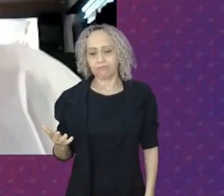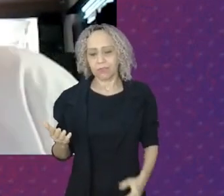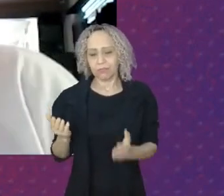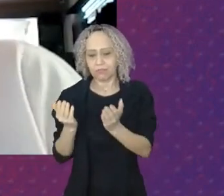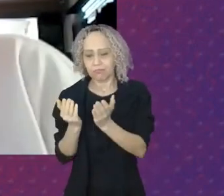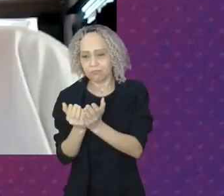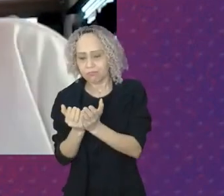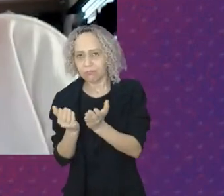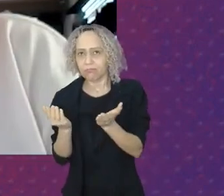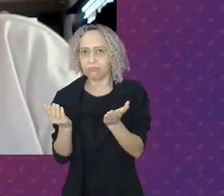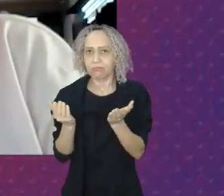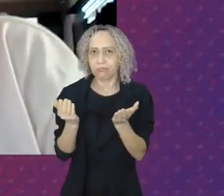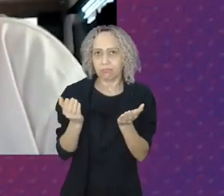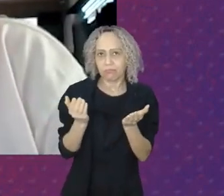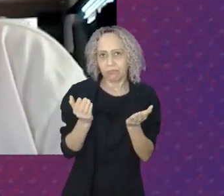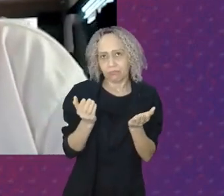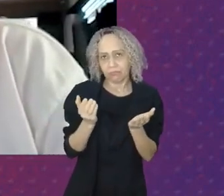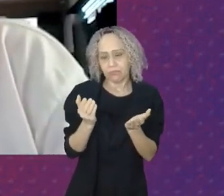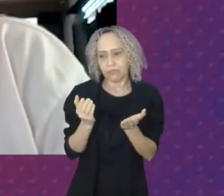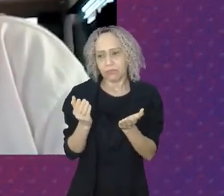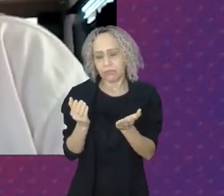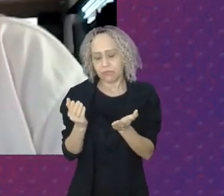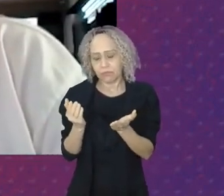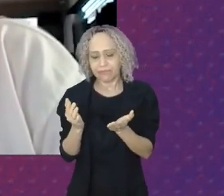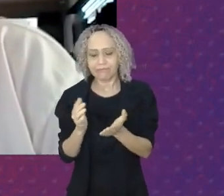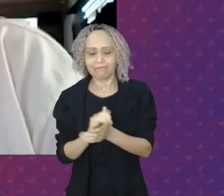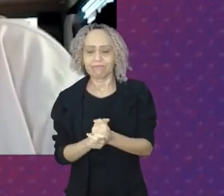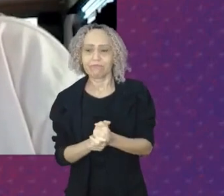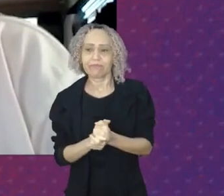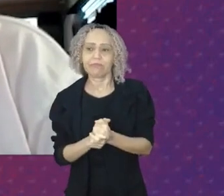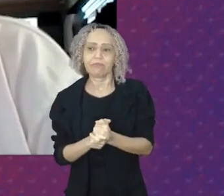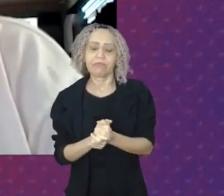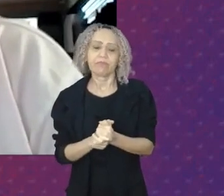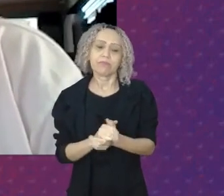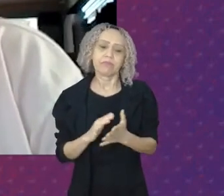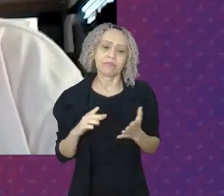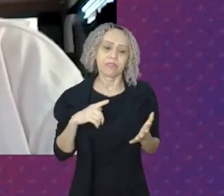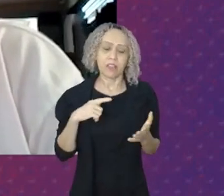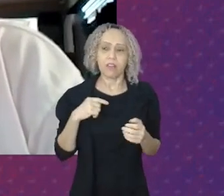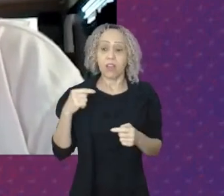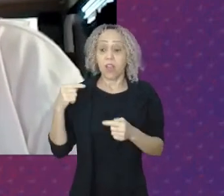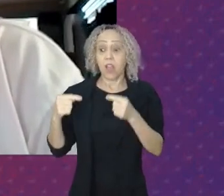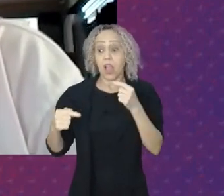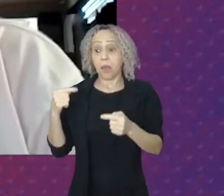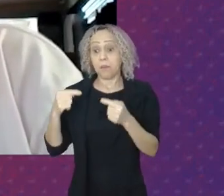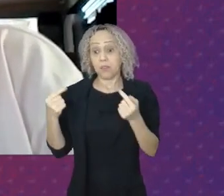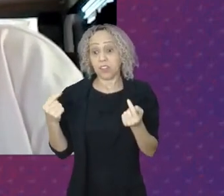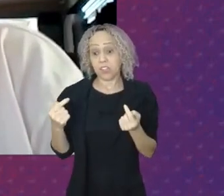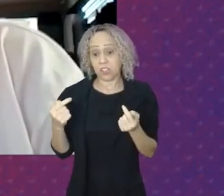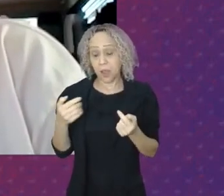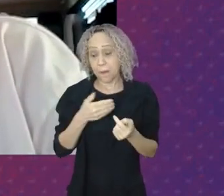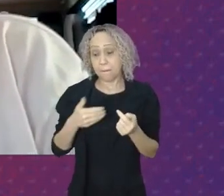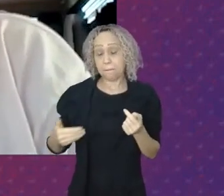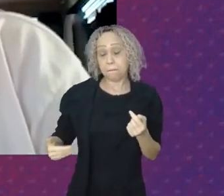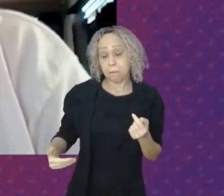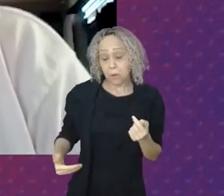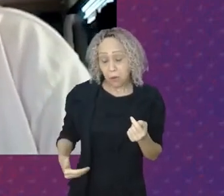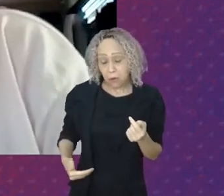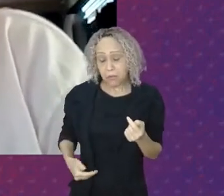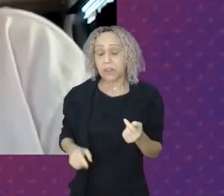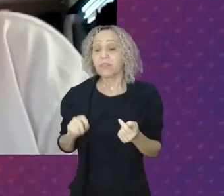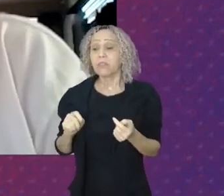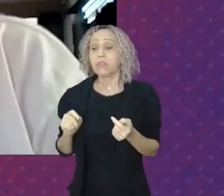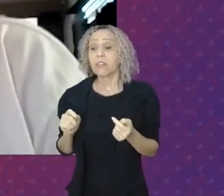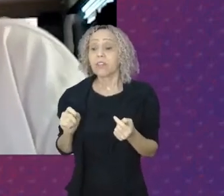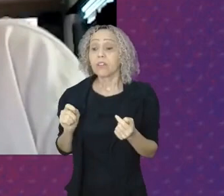adentraram no Congresso Nacional, a política pública voltada para a população LGBT é a política